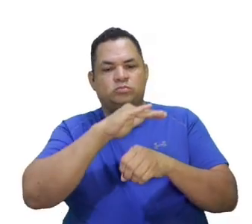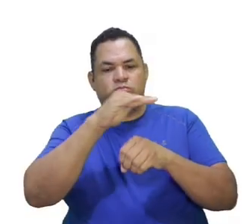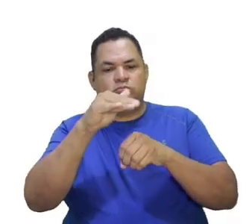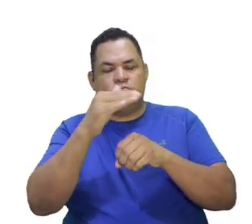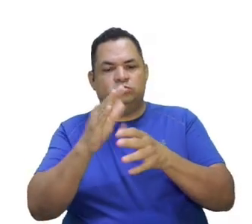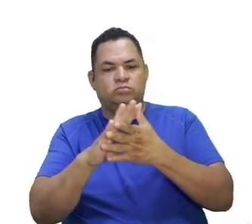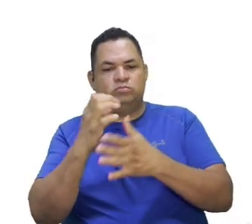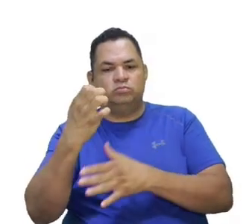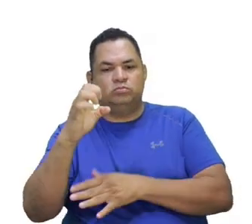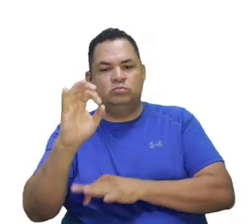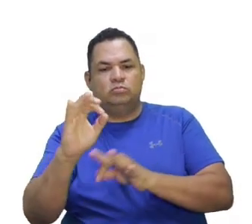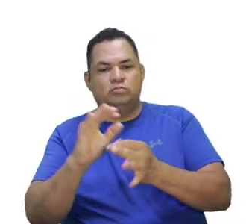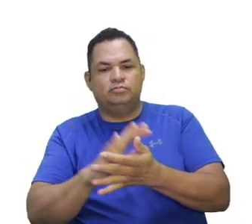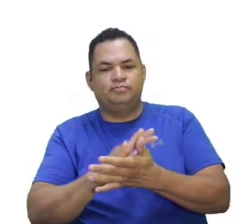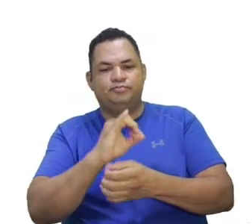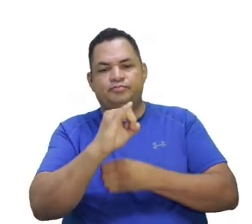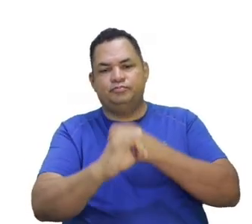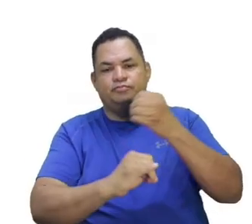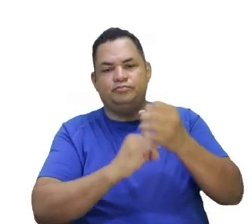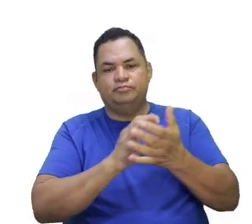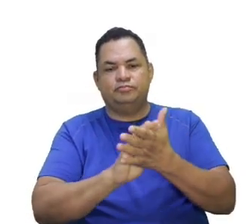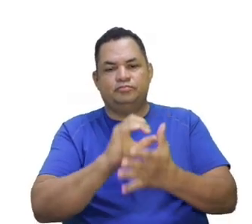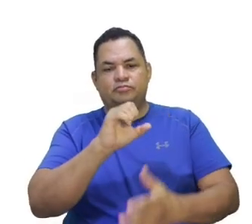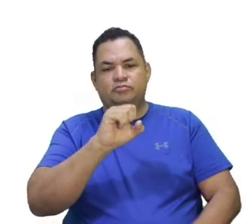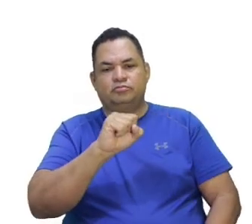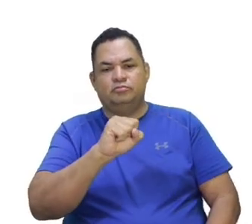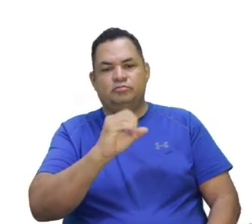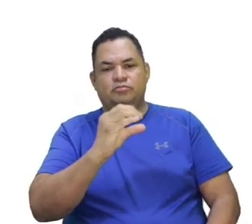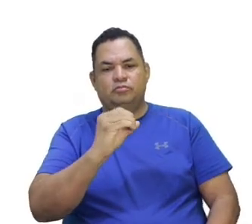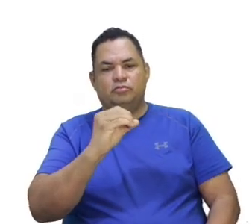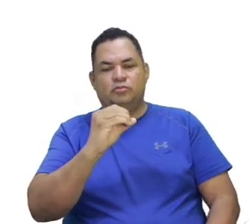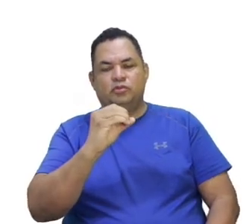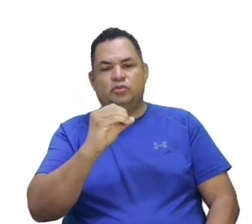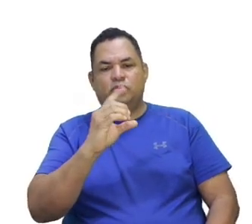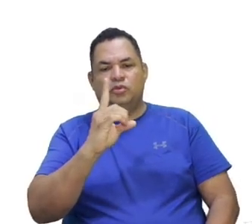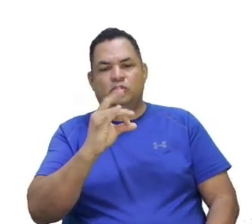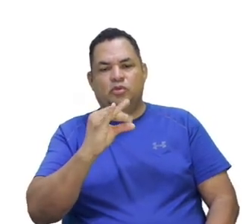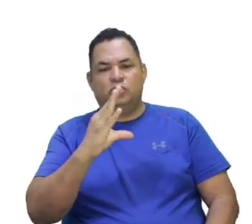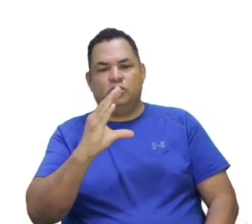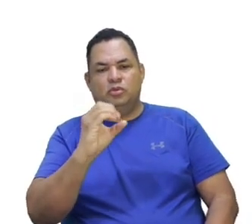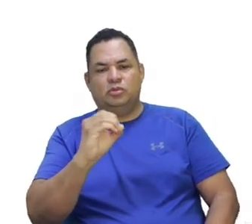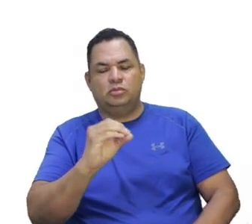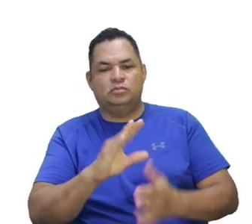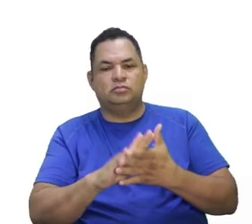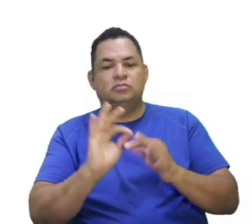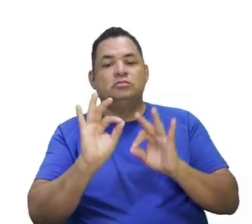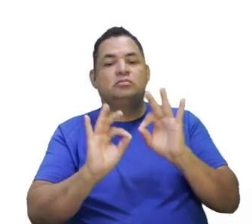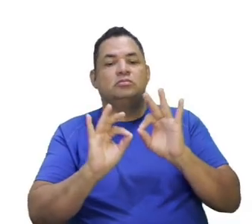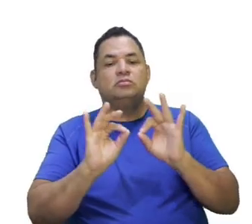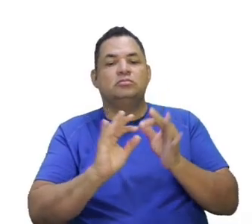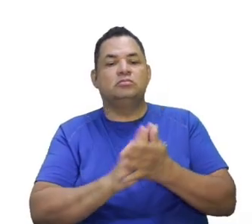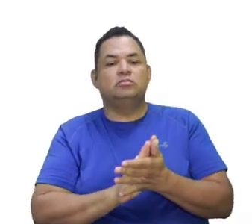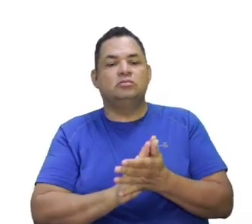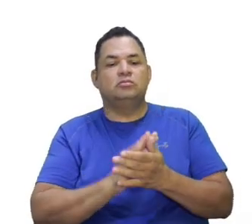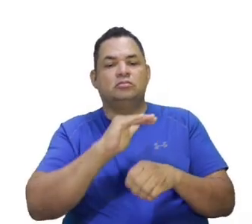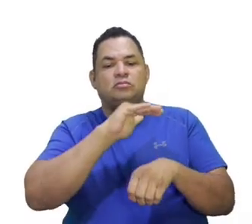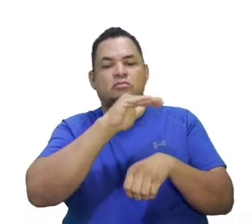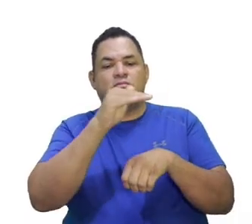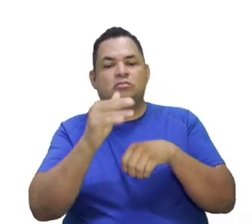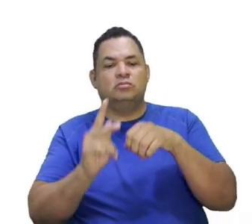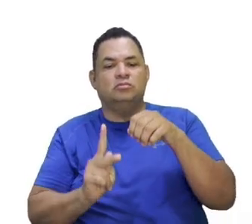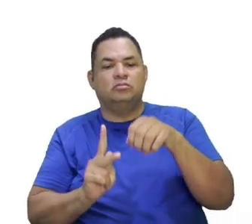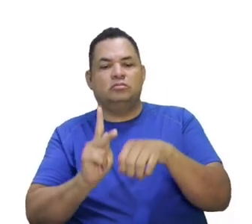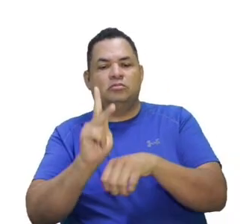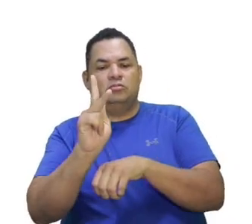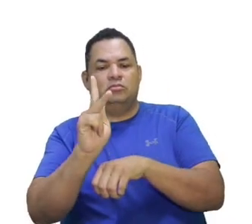distribuição eletrônica do íon sódio, que é um cátion que perdeu um elétron. Então significa dizer que na camada K